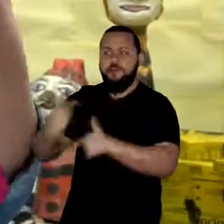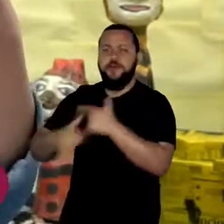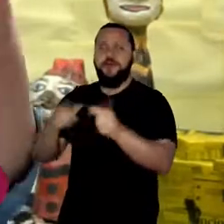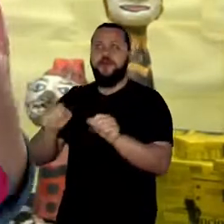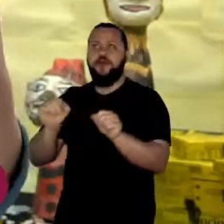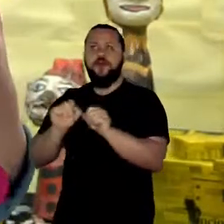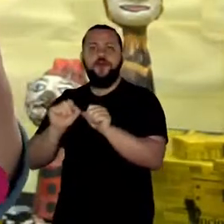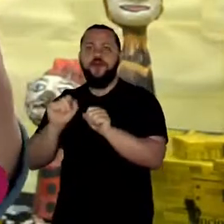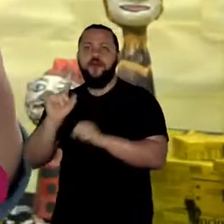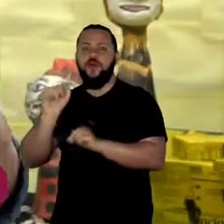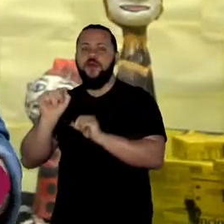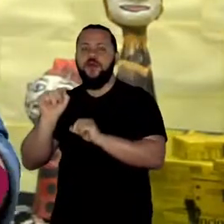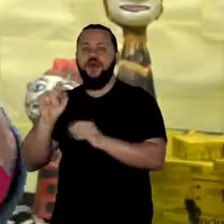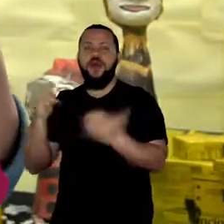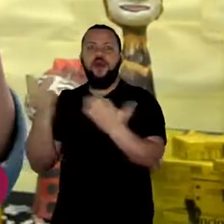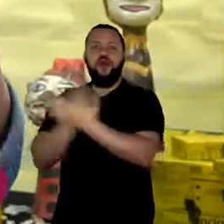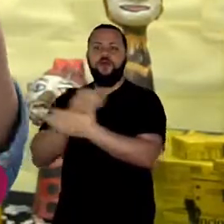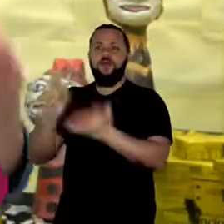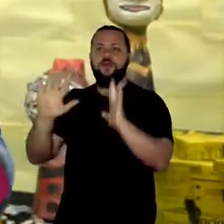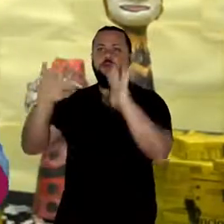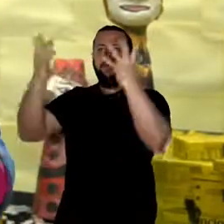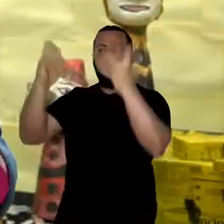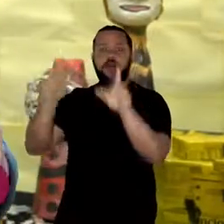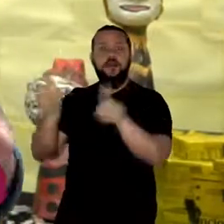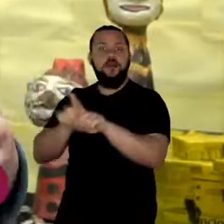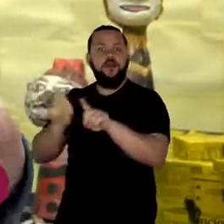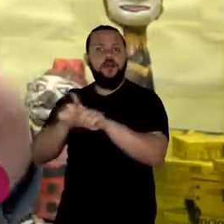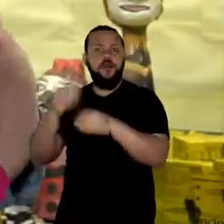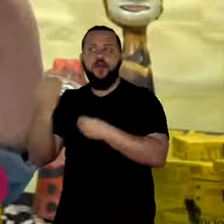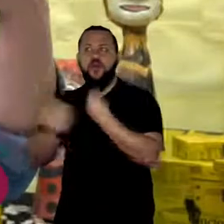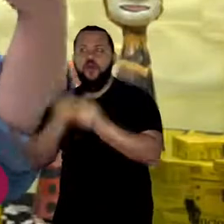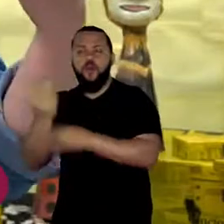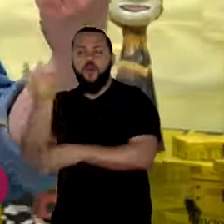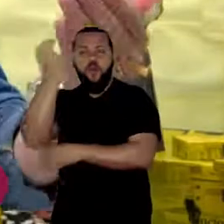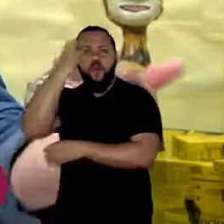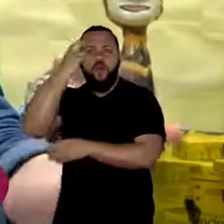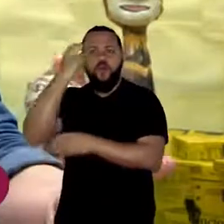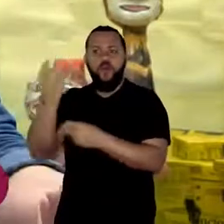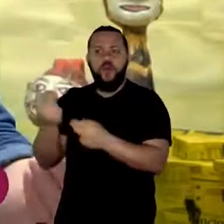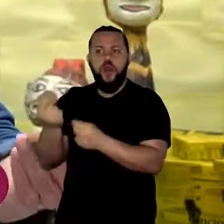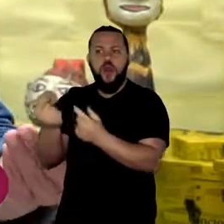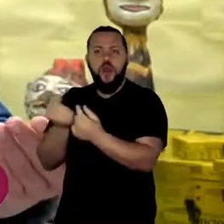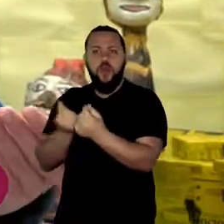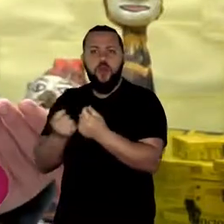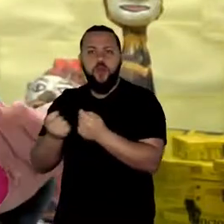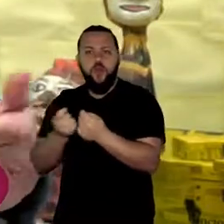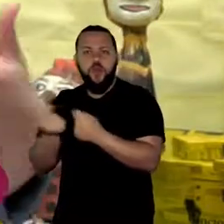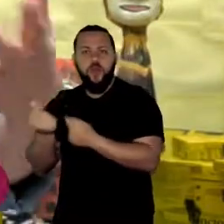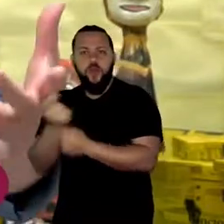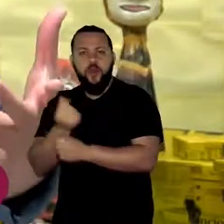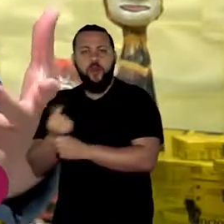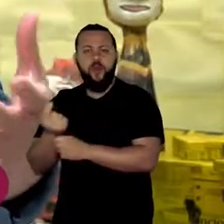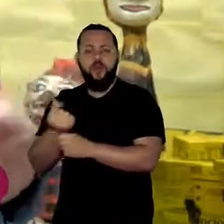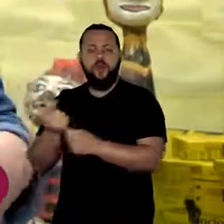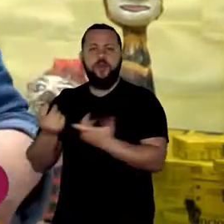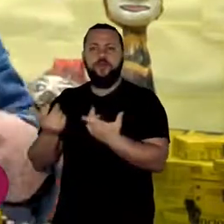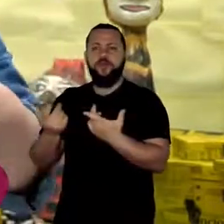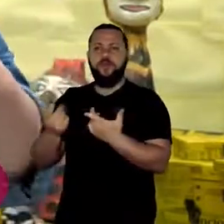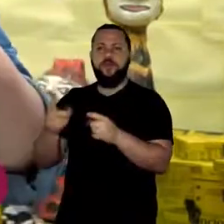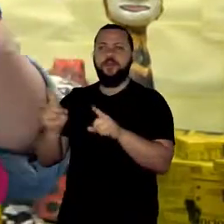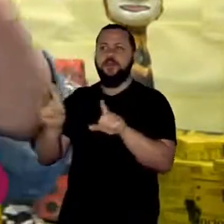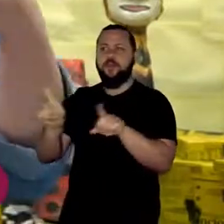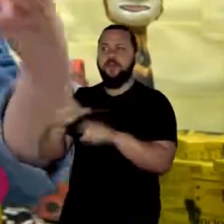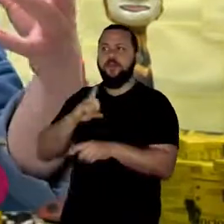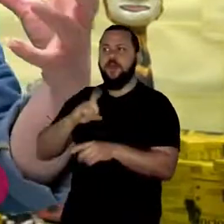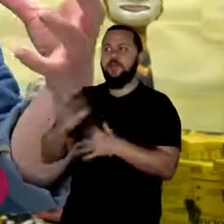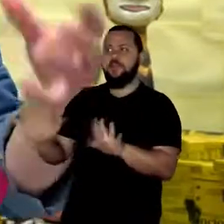entender o impacto da cultura na questão econômica, né? Então, a gente tem um incentivo cultural de uma empresa pública, mas isso